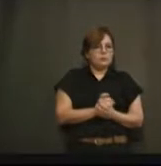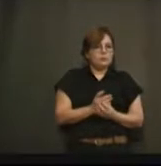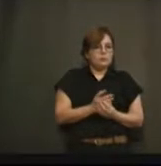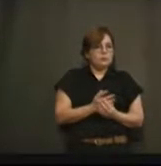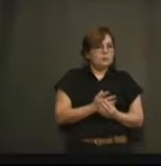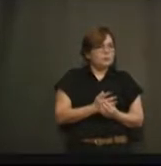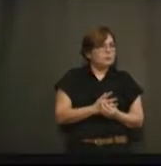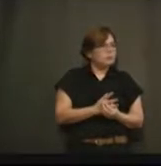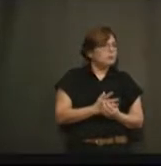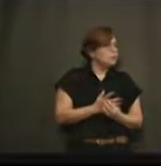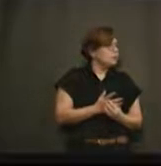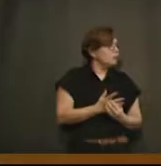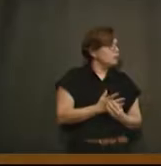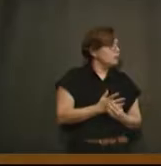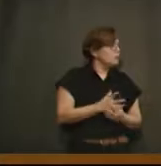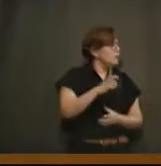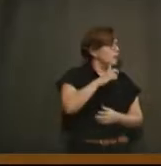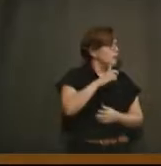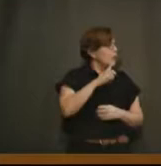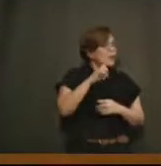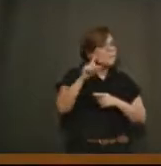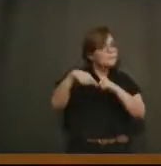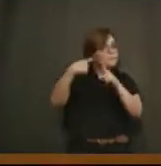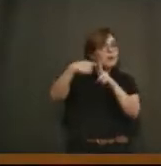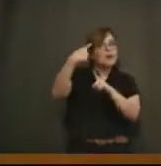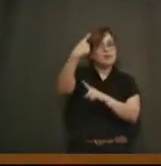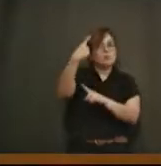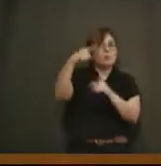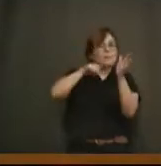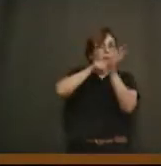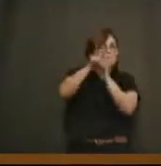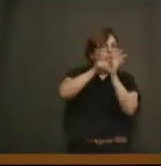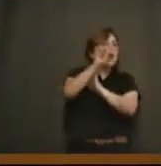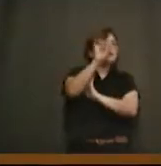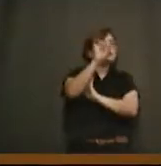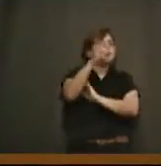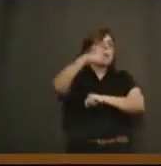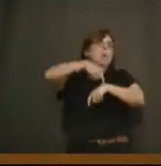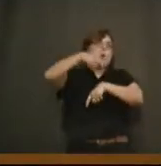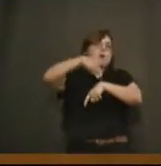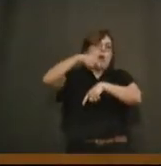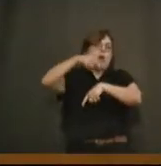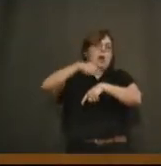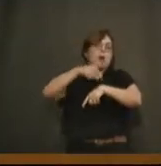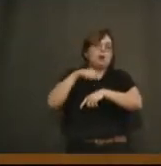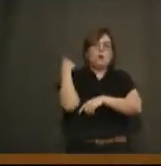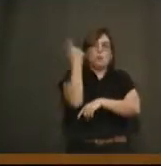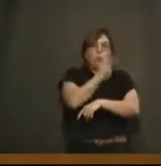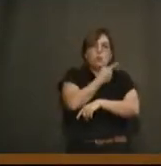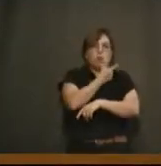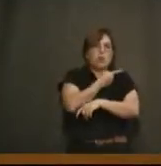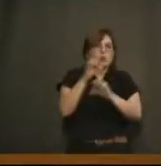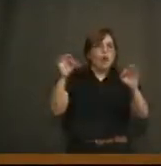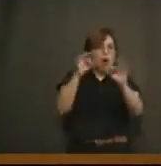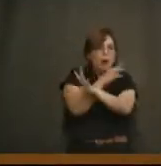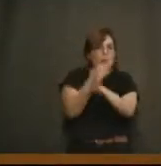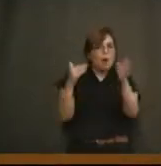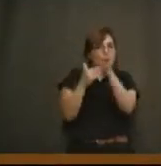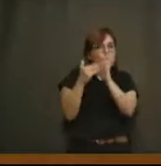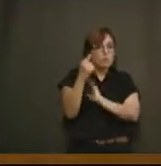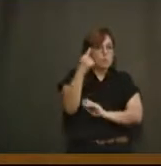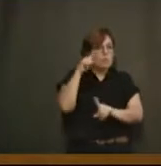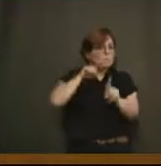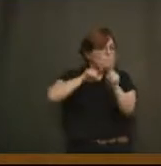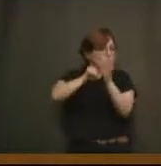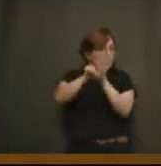Bem, tem mais uma pergunta aqui. Por uma questão do horário, a gente vai... essa vai ser a nossa última pergunta,